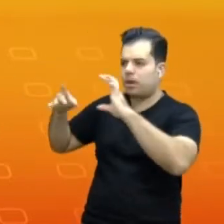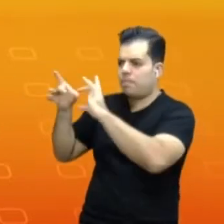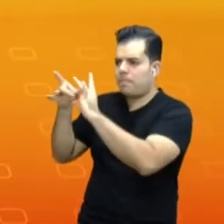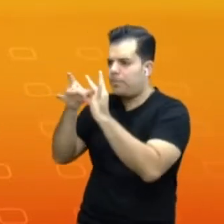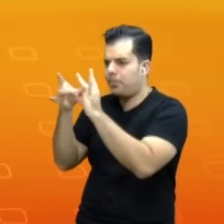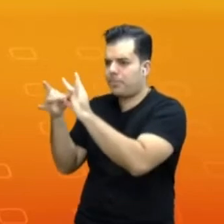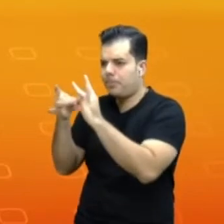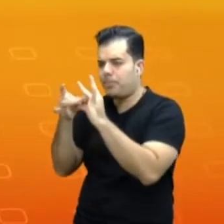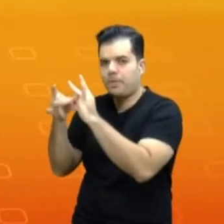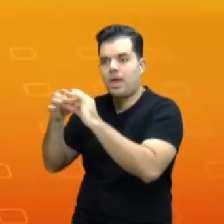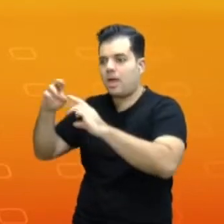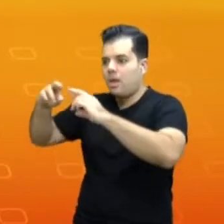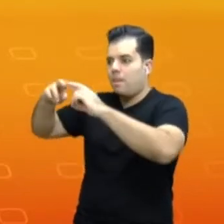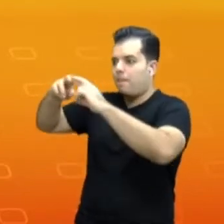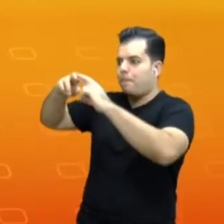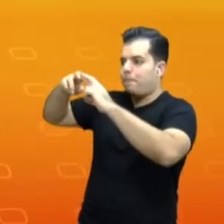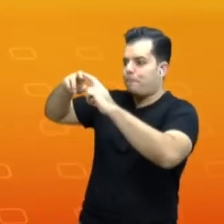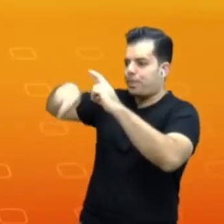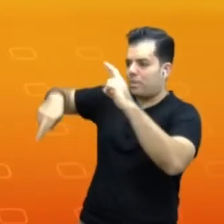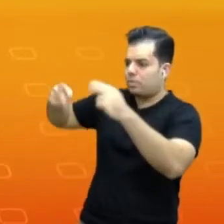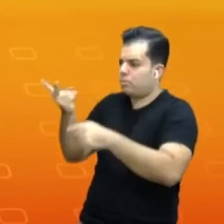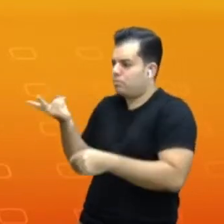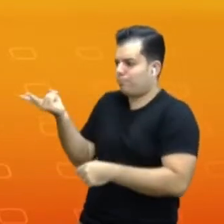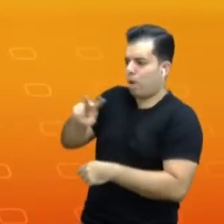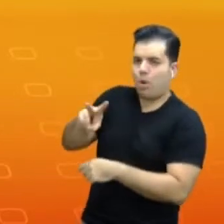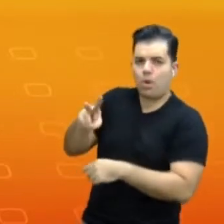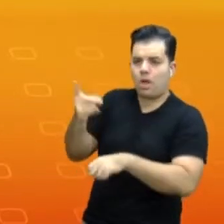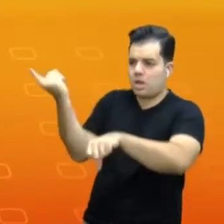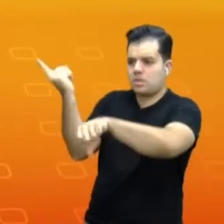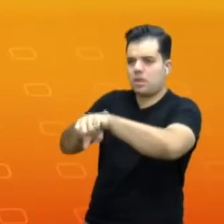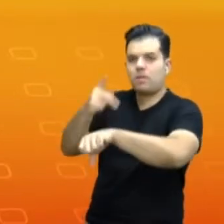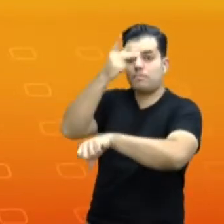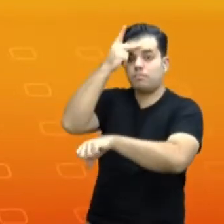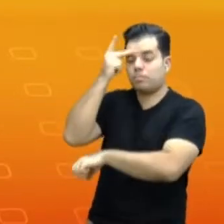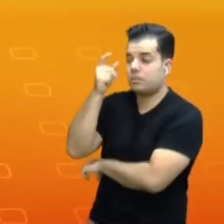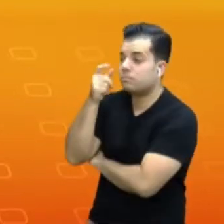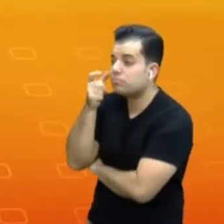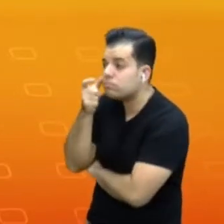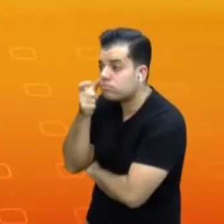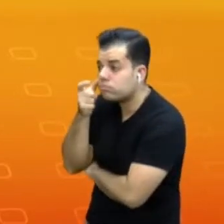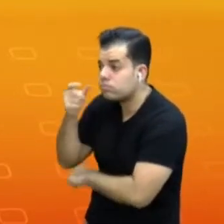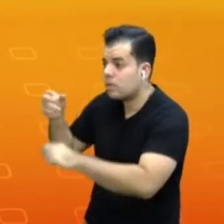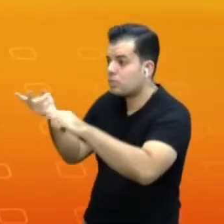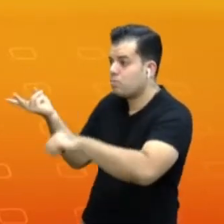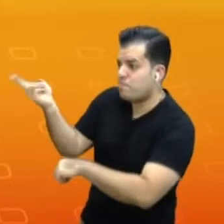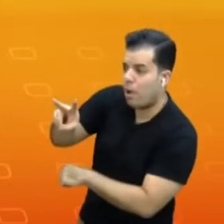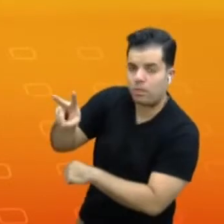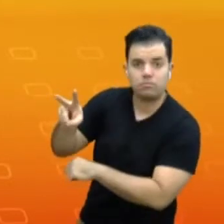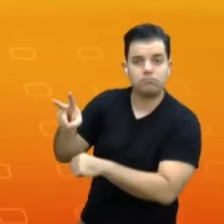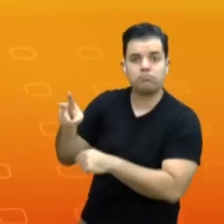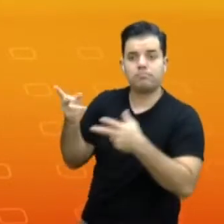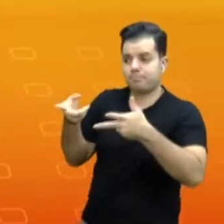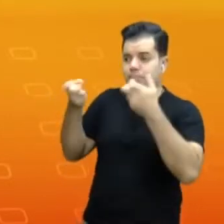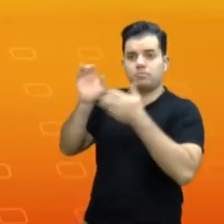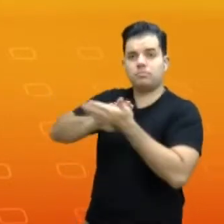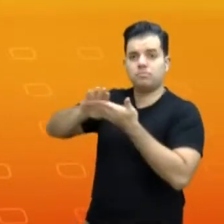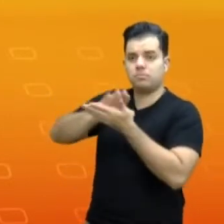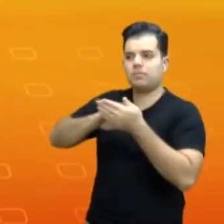sem mostrar para o telespectador que essa computação foi feita. E, ao mesmo tempo, a gente criou algumas rotas de